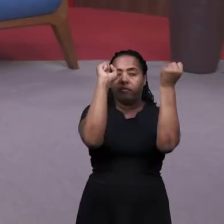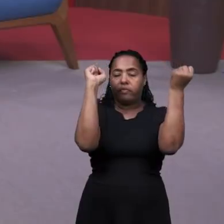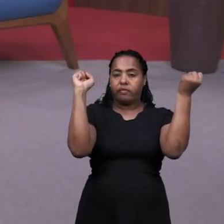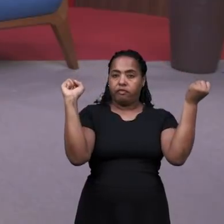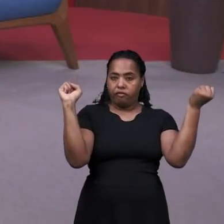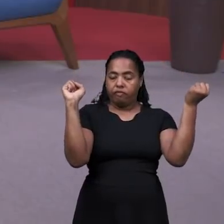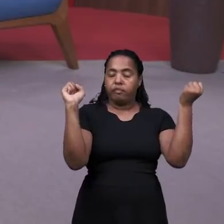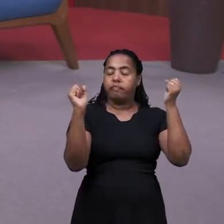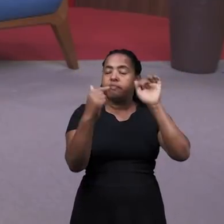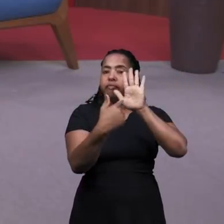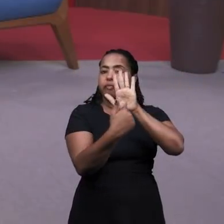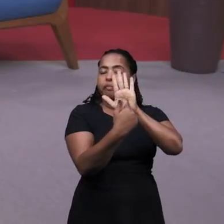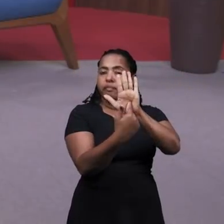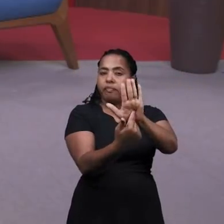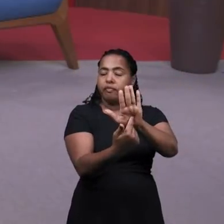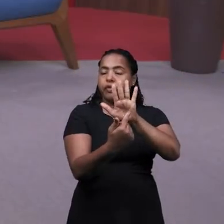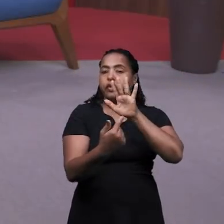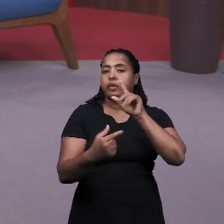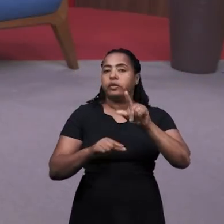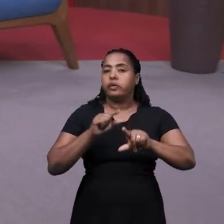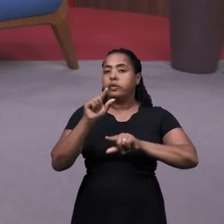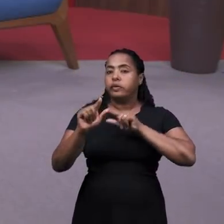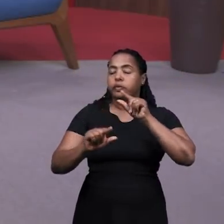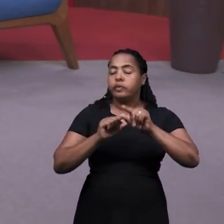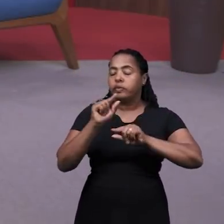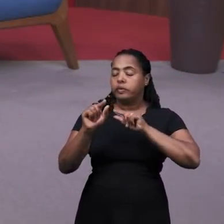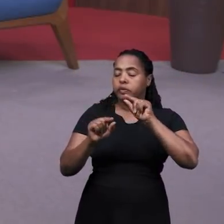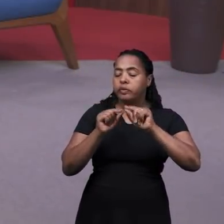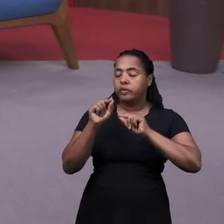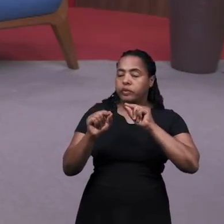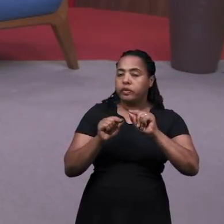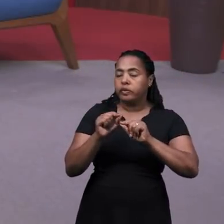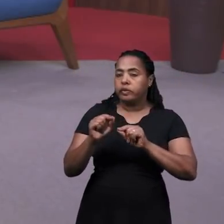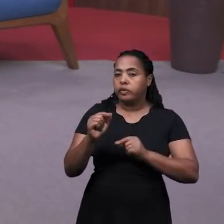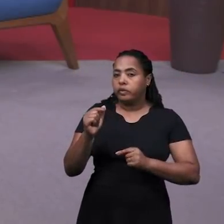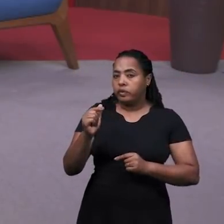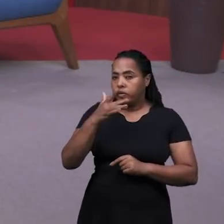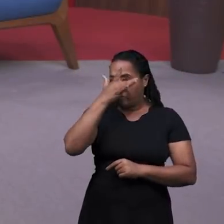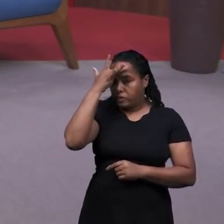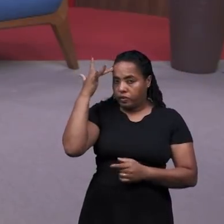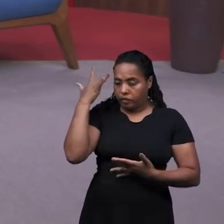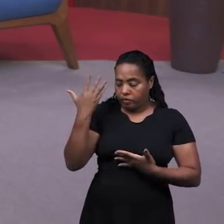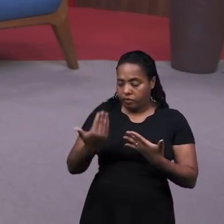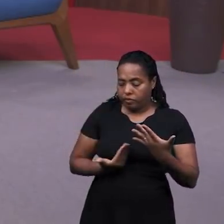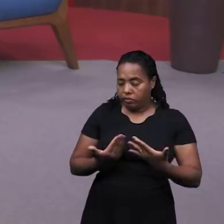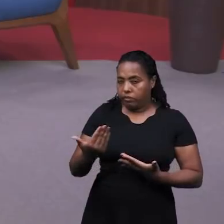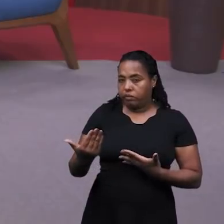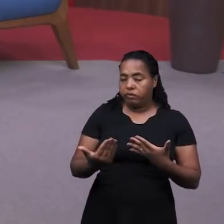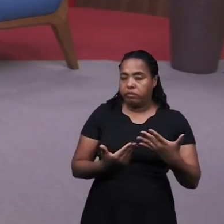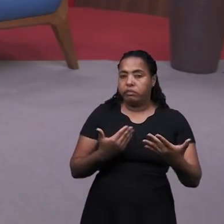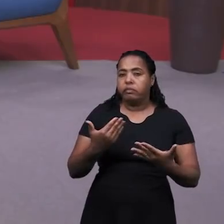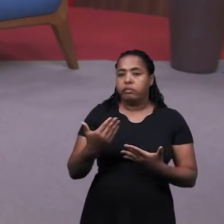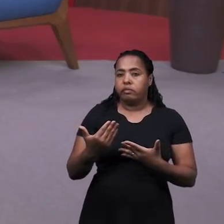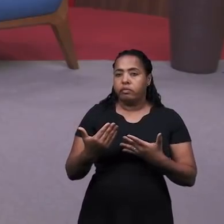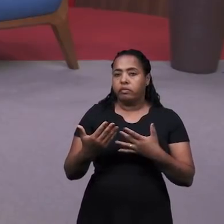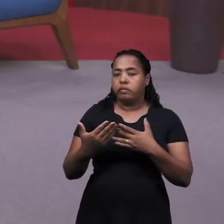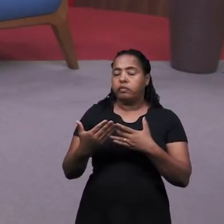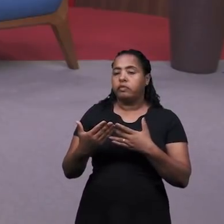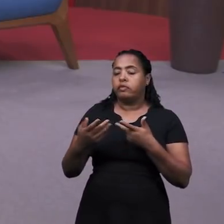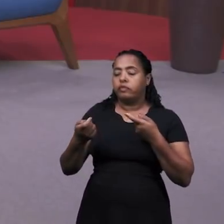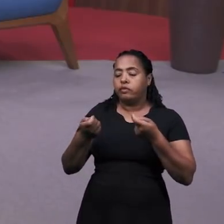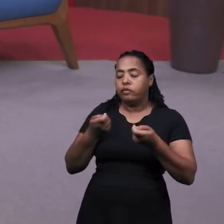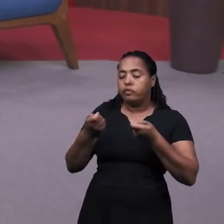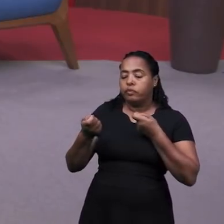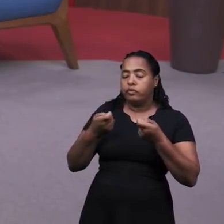que apontava para que o crente esteja cheio ou debaixo do domínio,